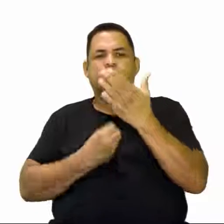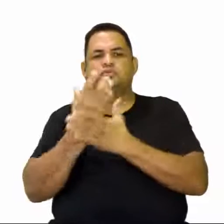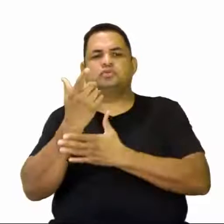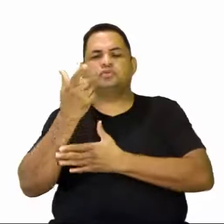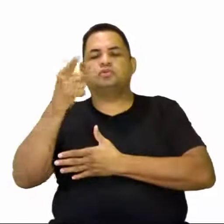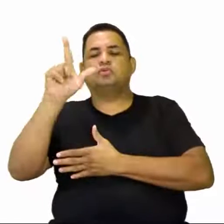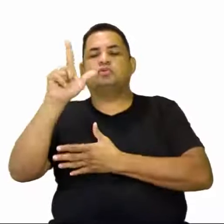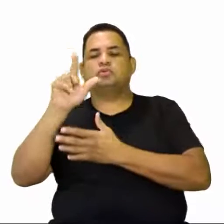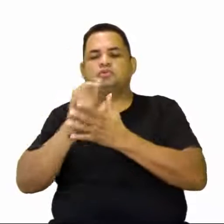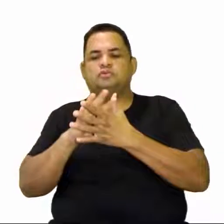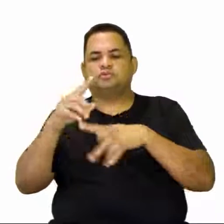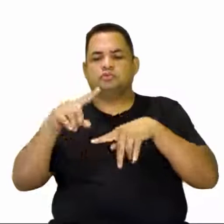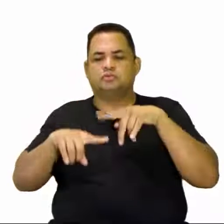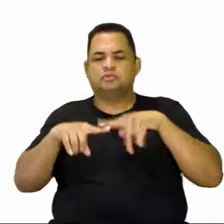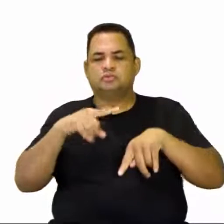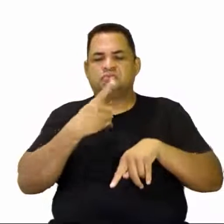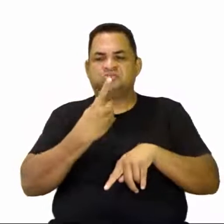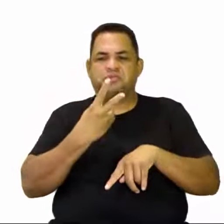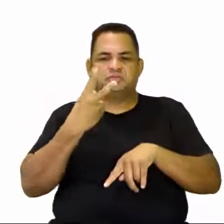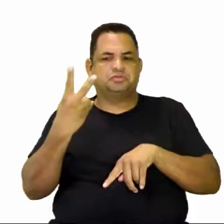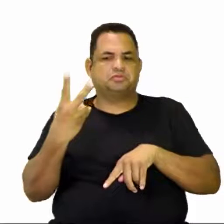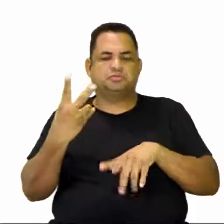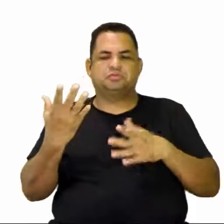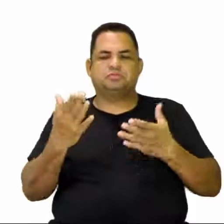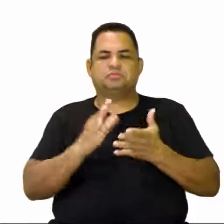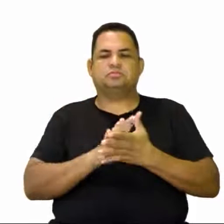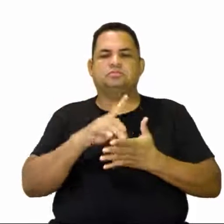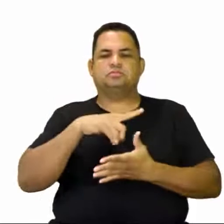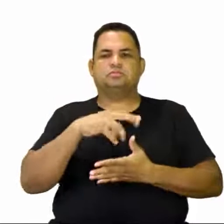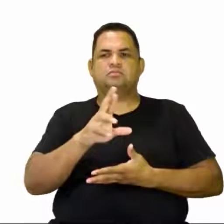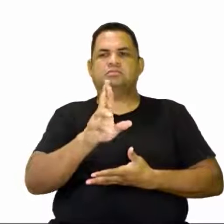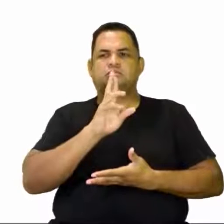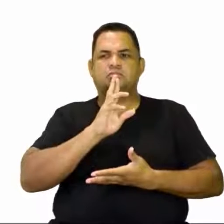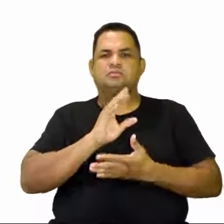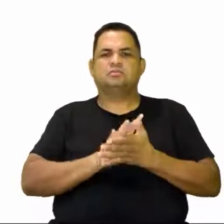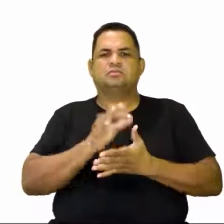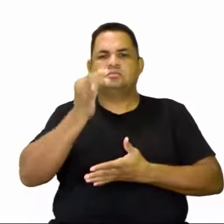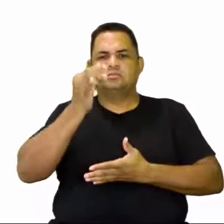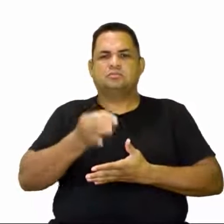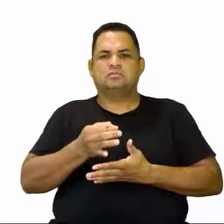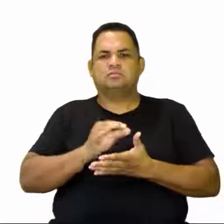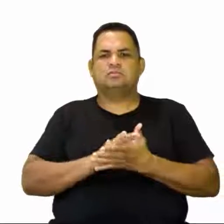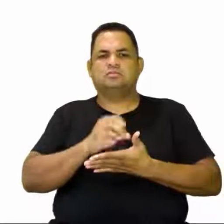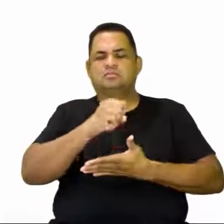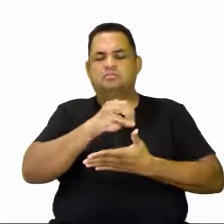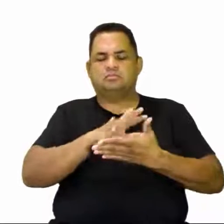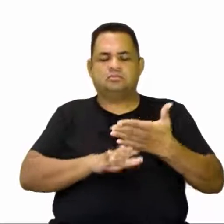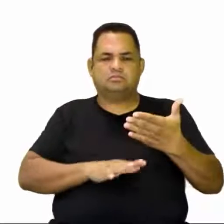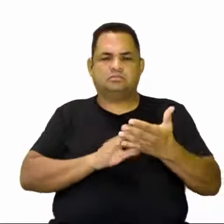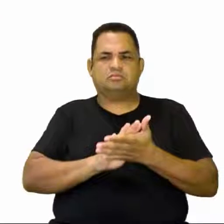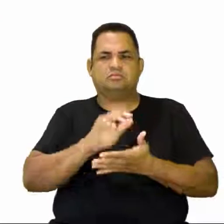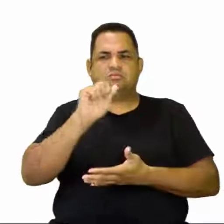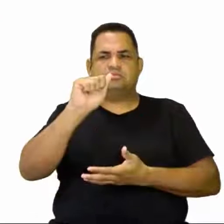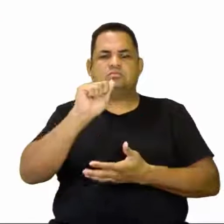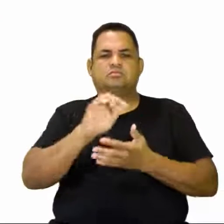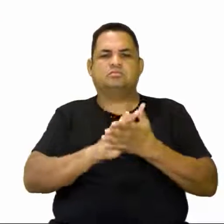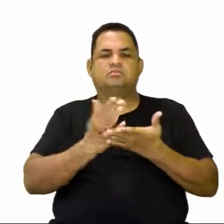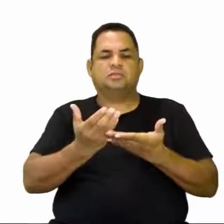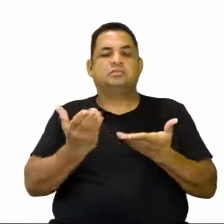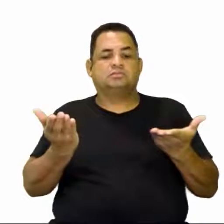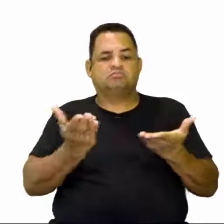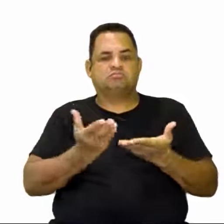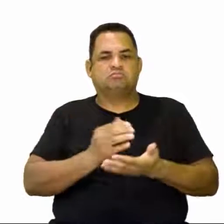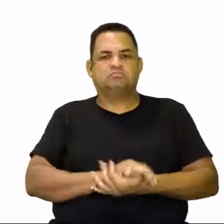ou mais produtos. E aí a gente tem como resposta certa a alternativa A para essa